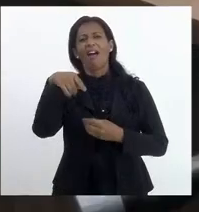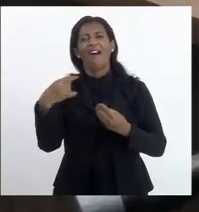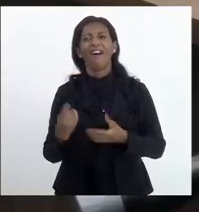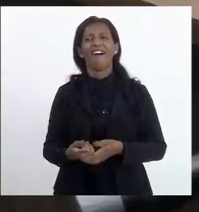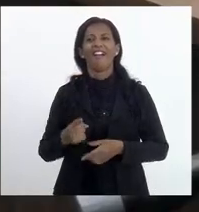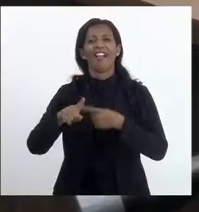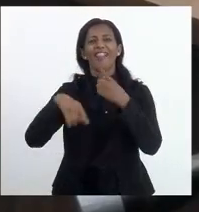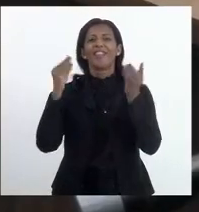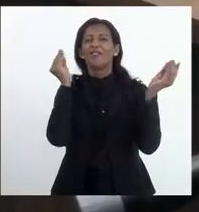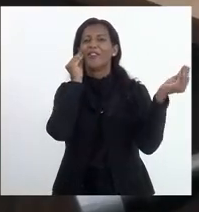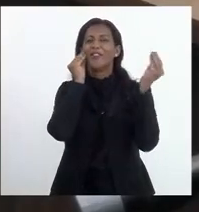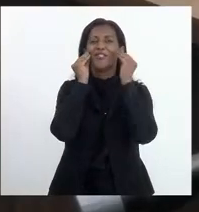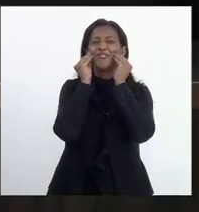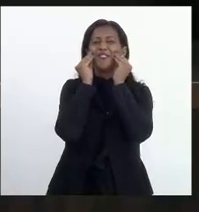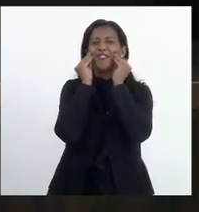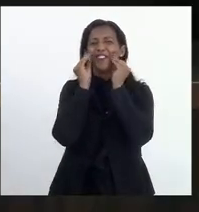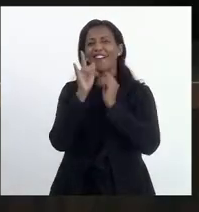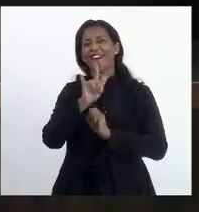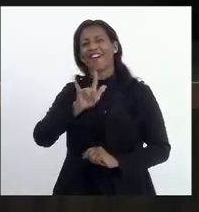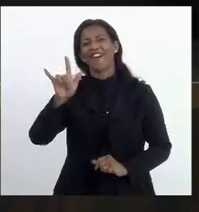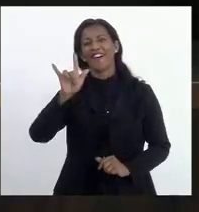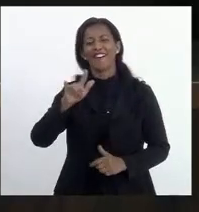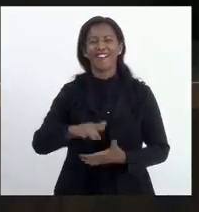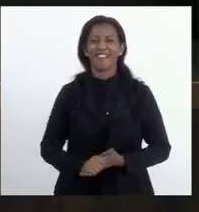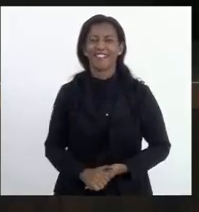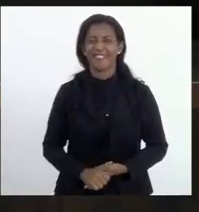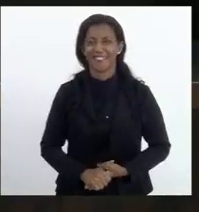lado. I love you forever.